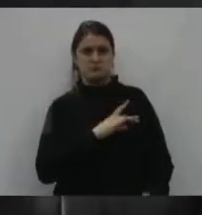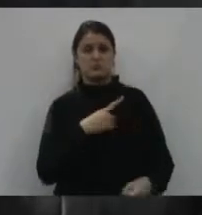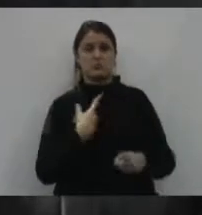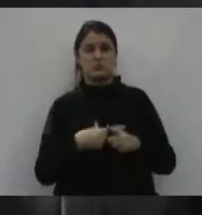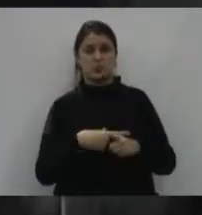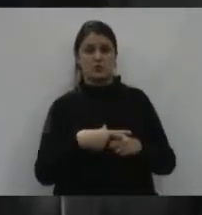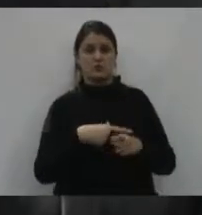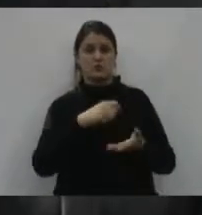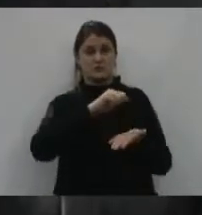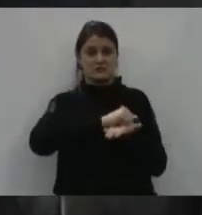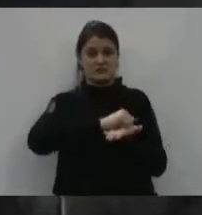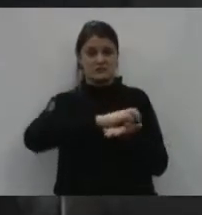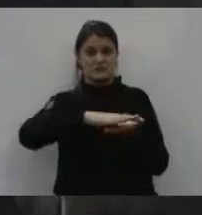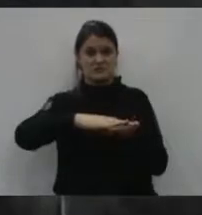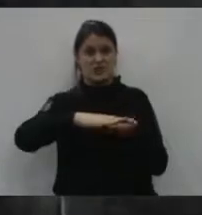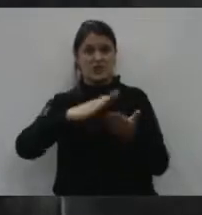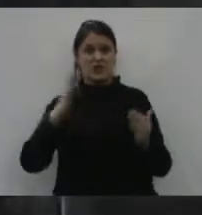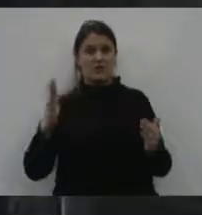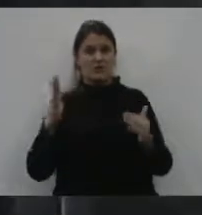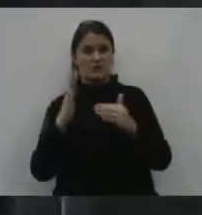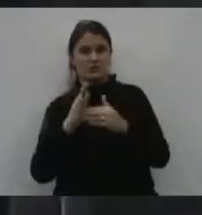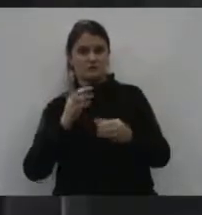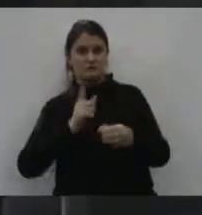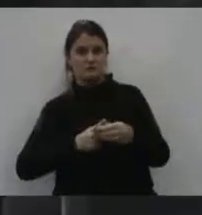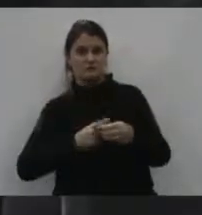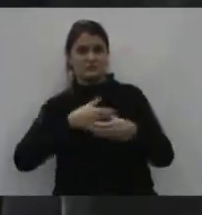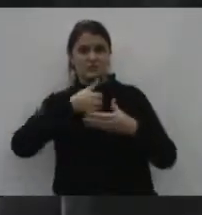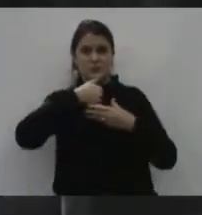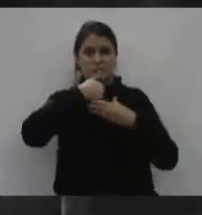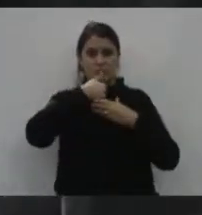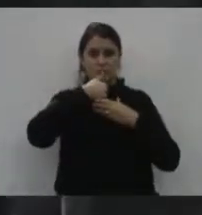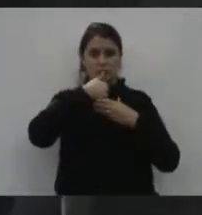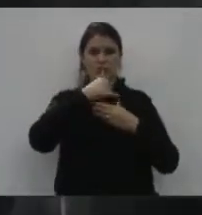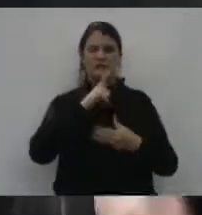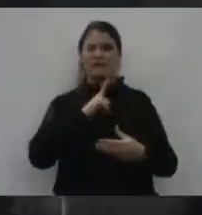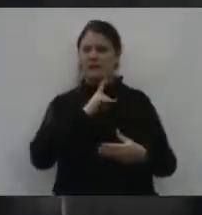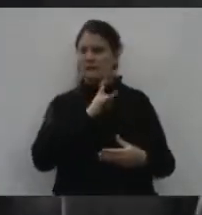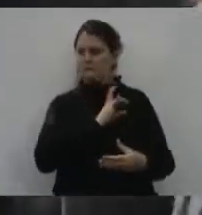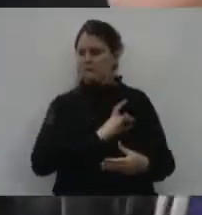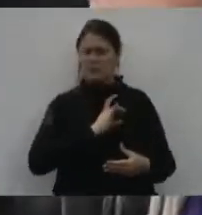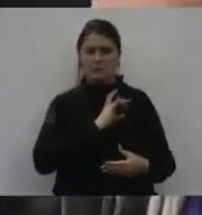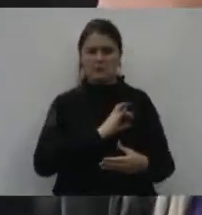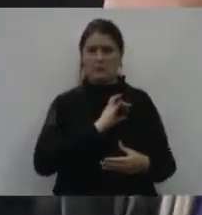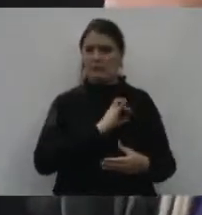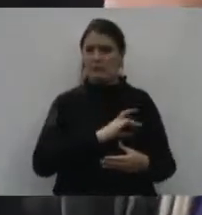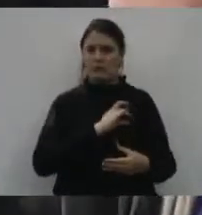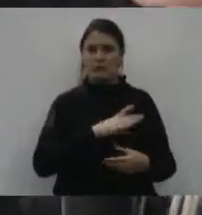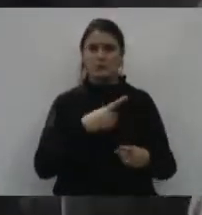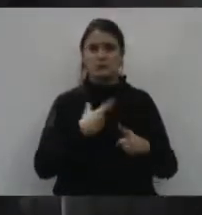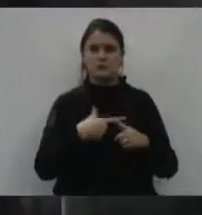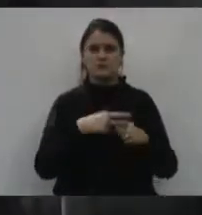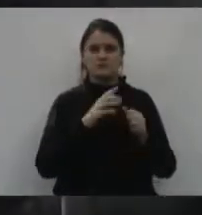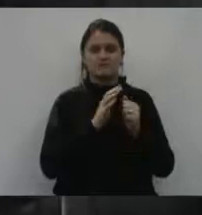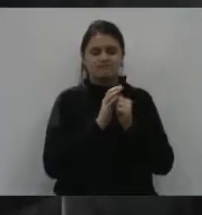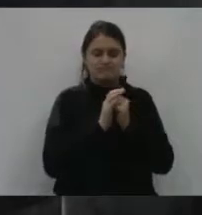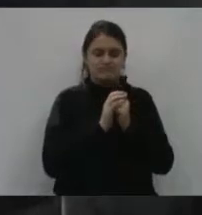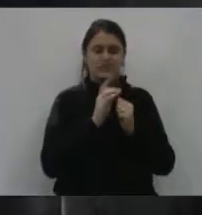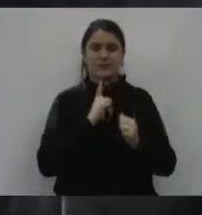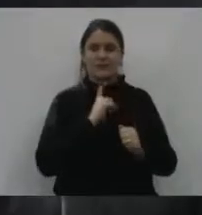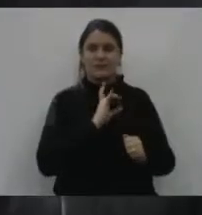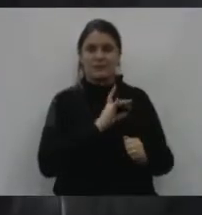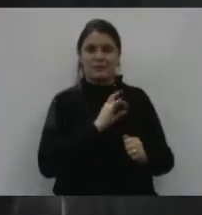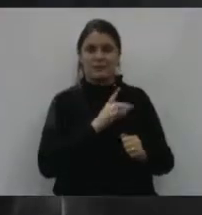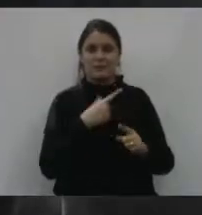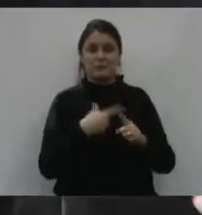Qualquer um, esse trecho, passa, se torna um cristão fervoroso, pastora. Porque se obriga a orar,